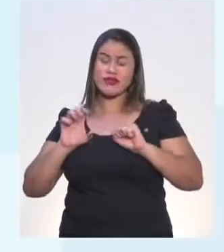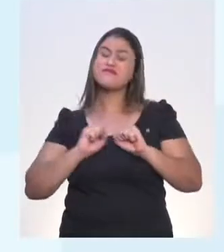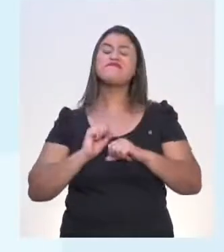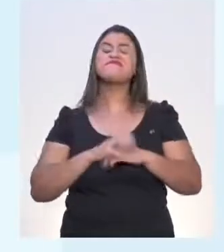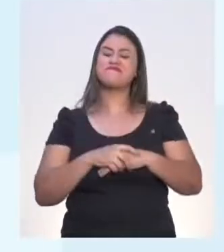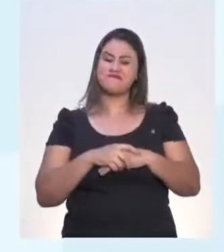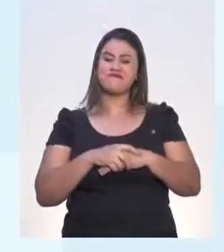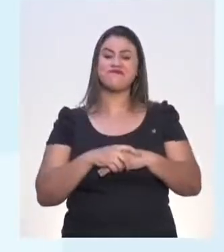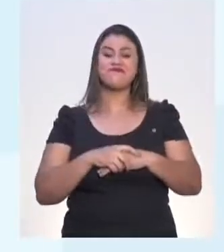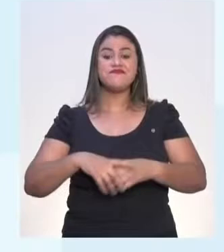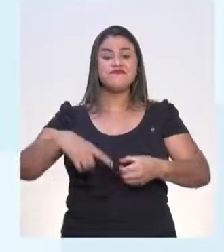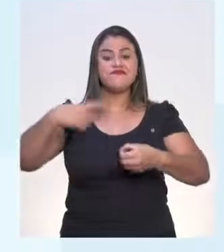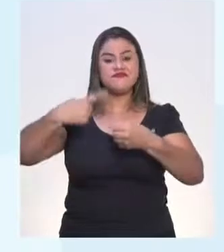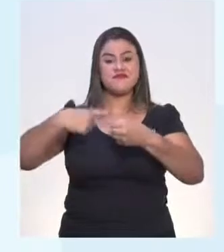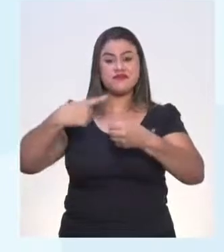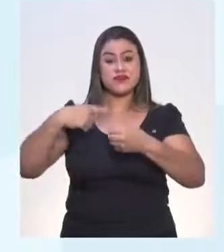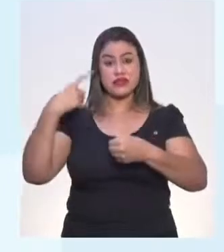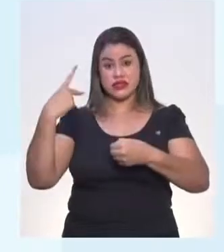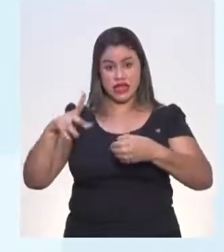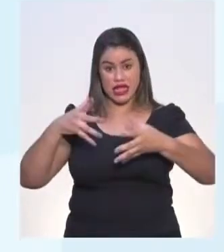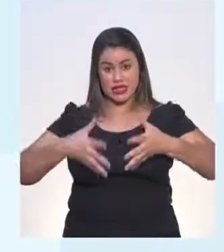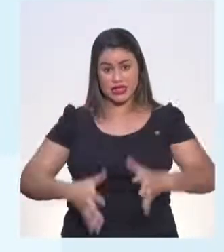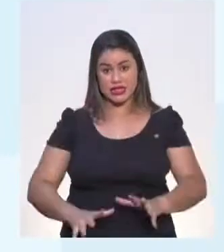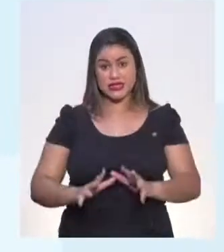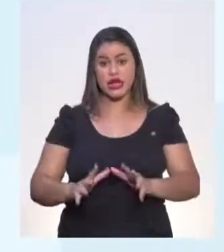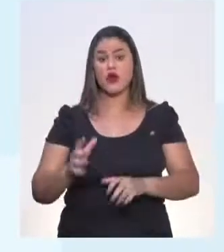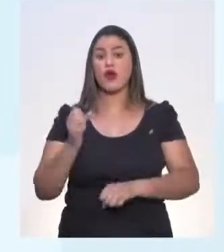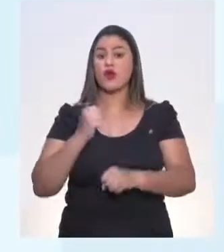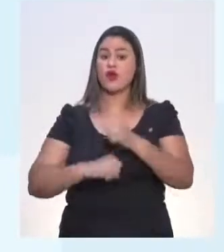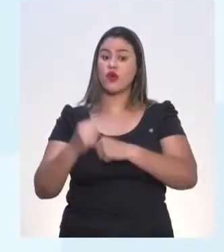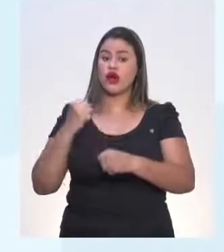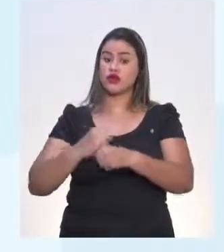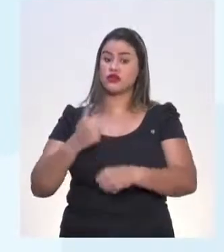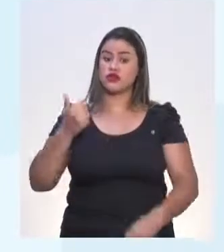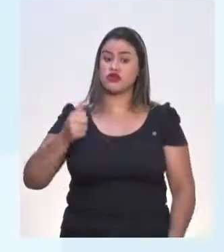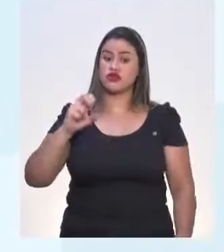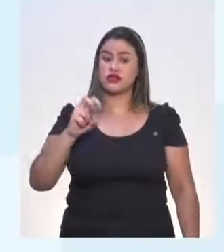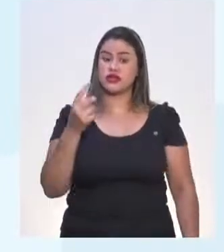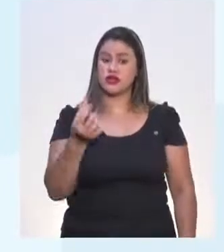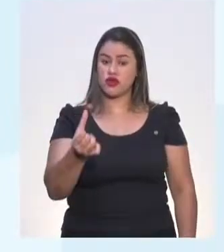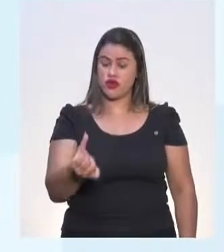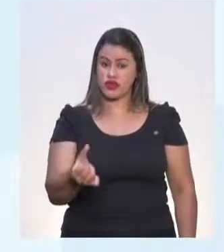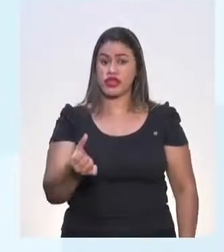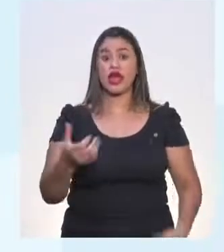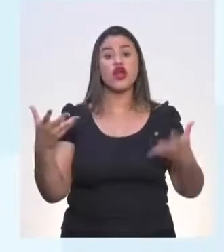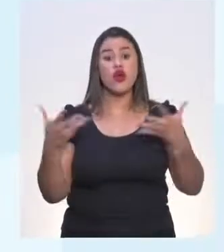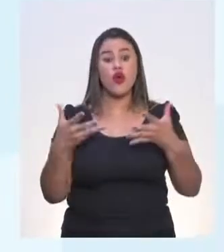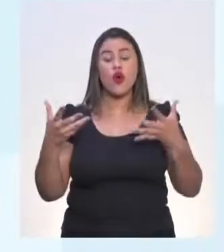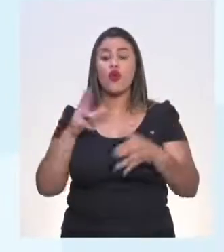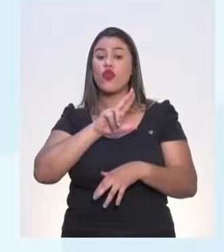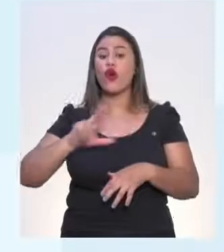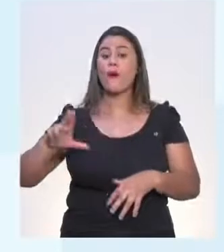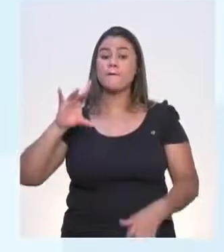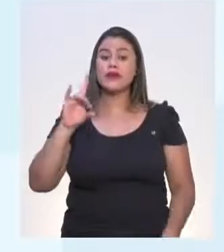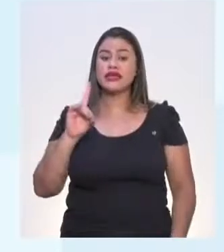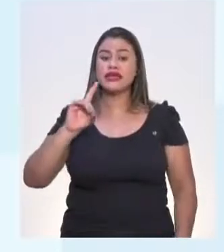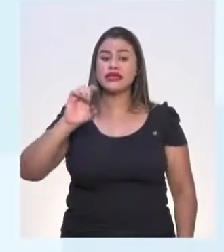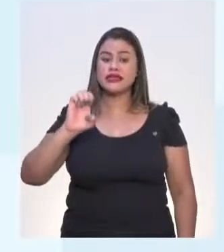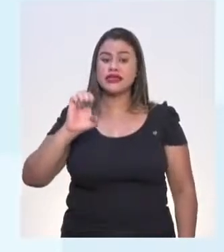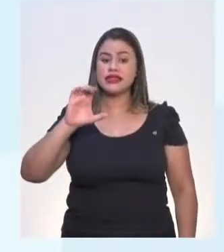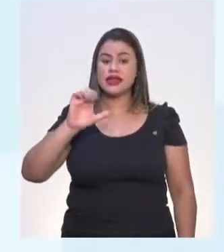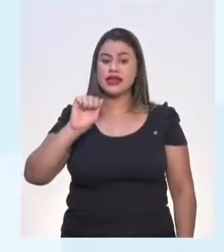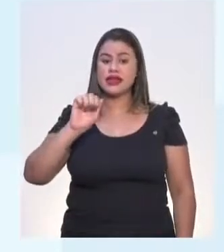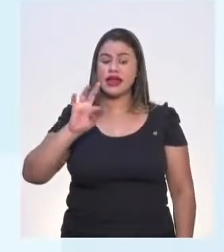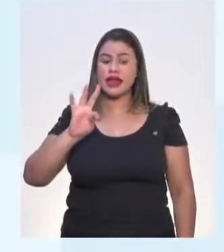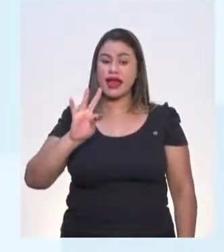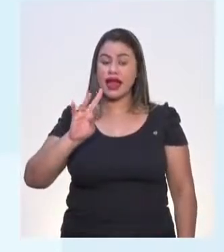ele a cidade em que ele nasceu, em 1596, hoje se chama Descartes. Fica no interior da França, né? É